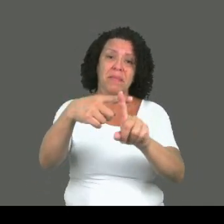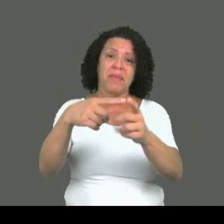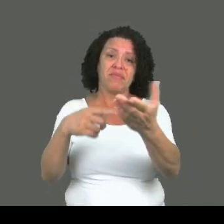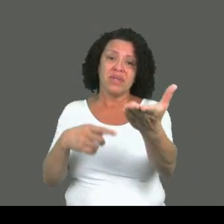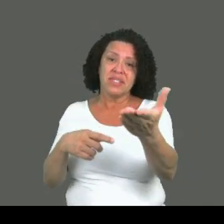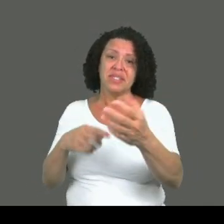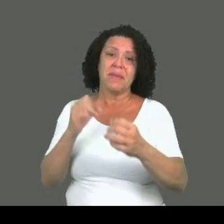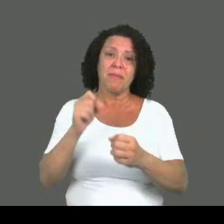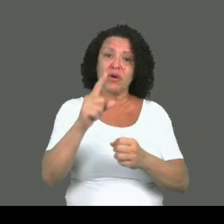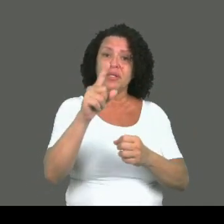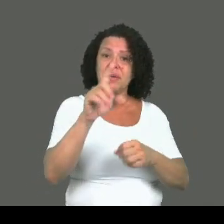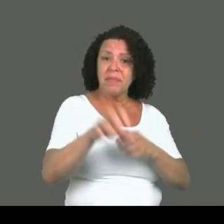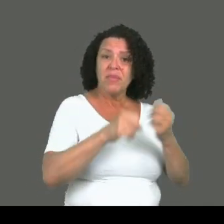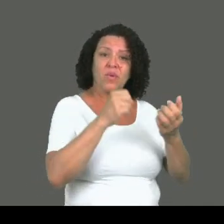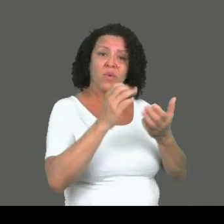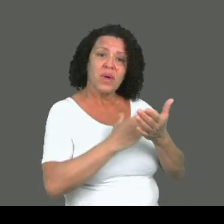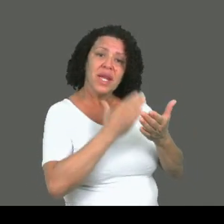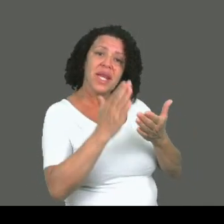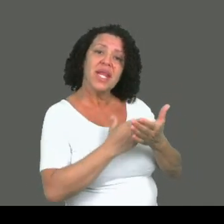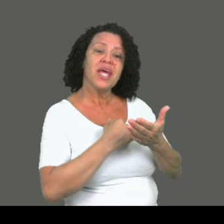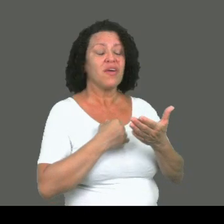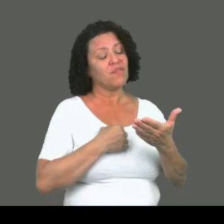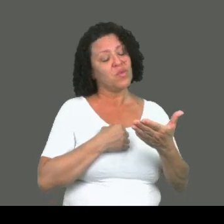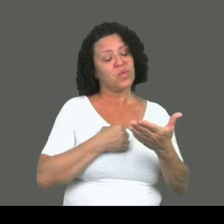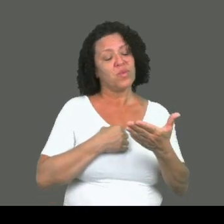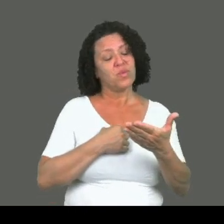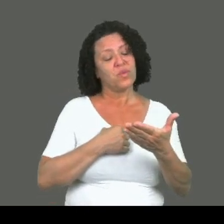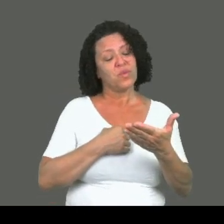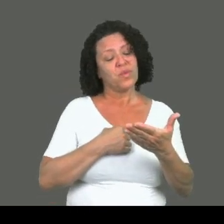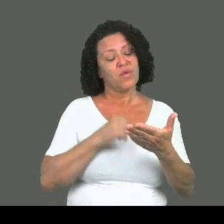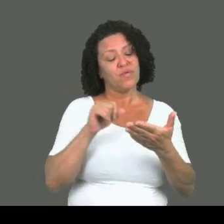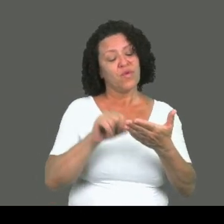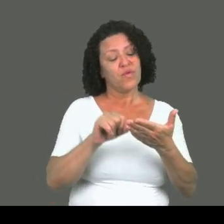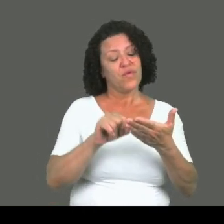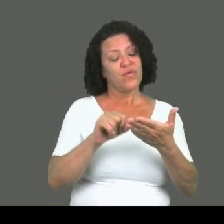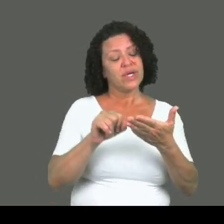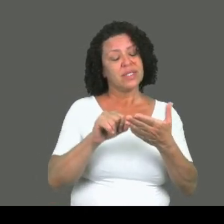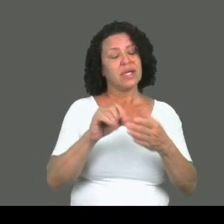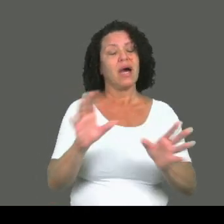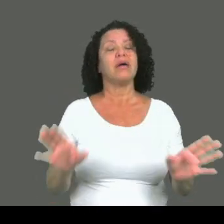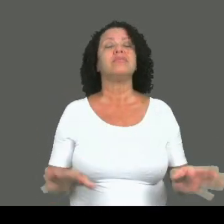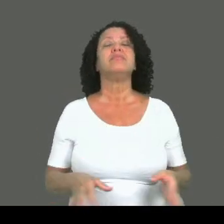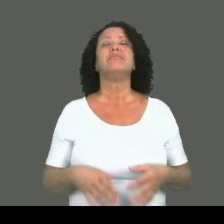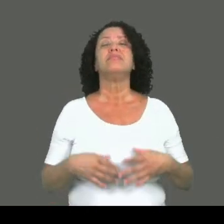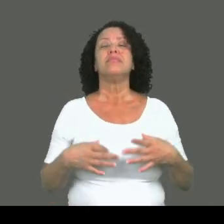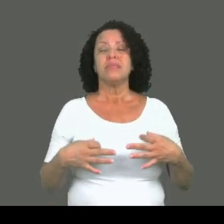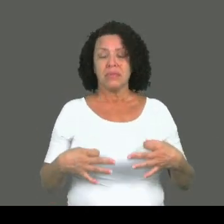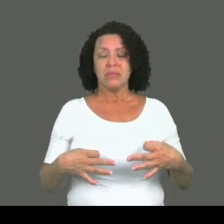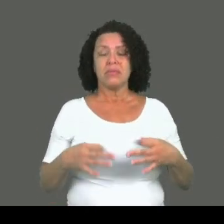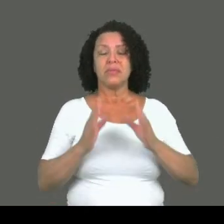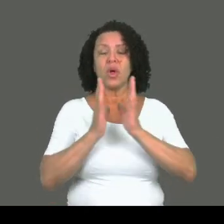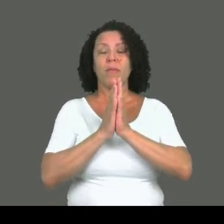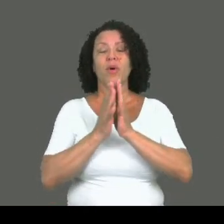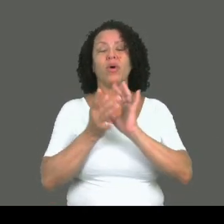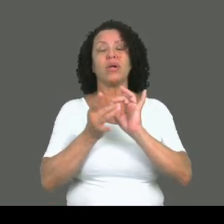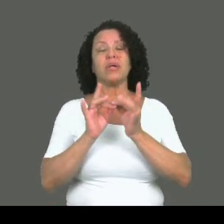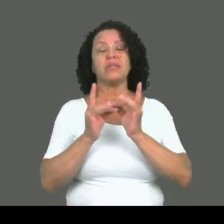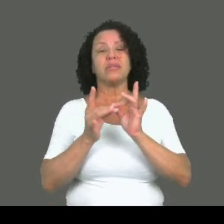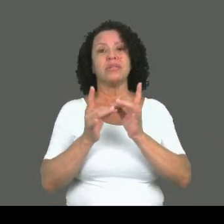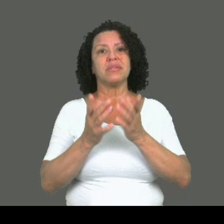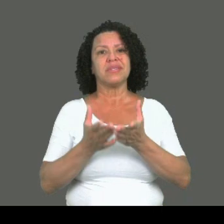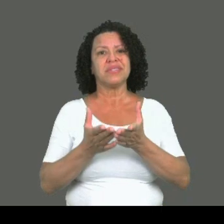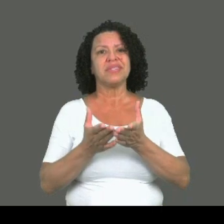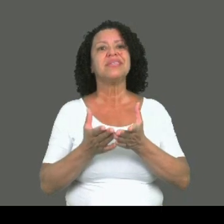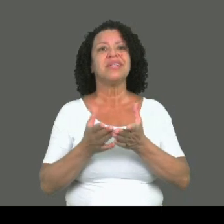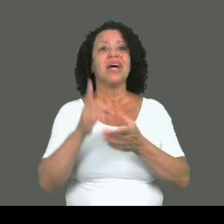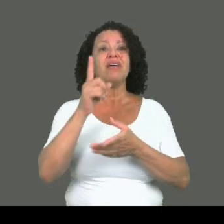pegar um livro e ler a página de um livro, poderia fazer uma meditação, poderia fazer uma oração, né? Então